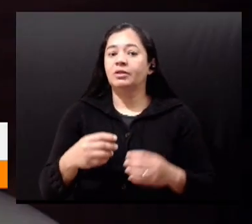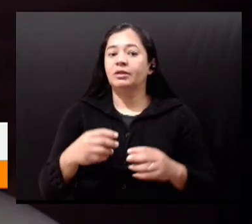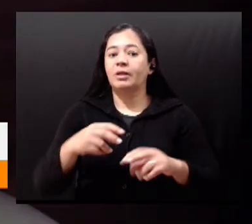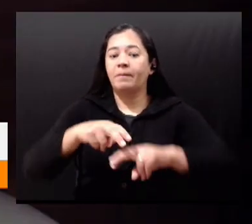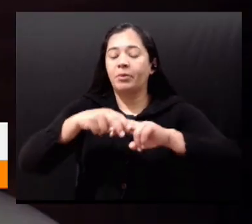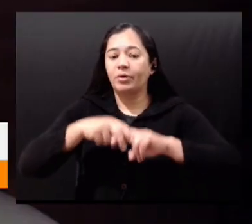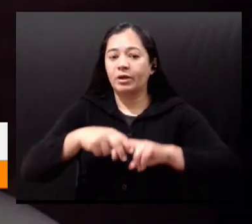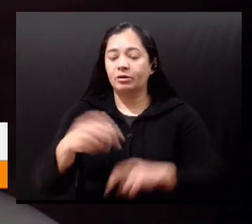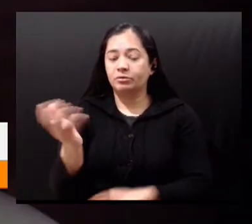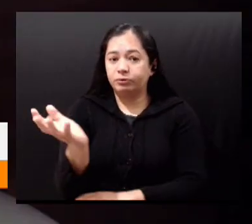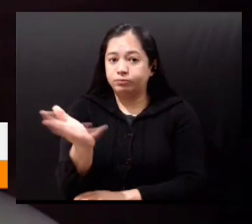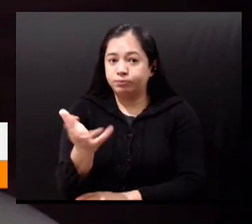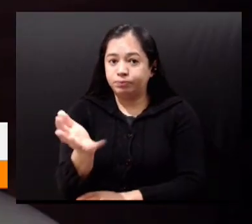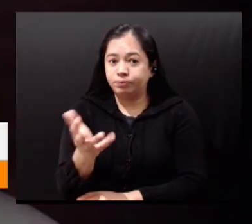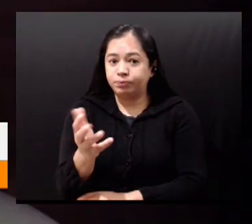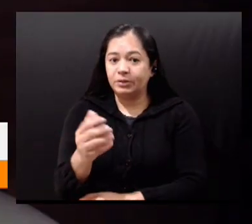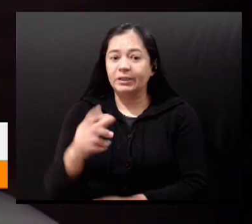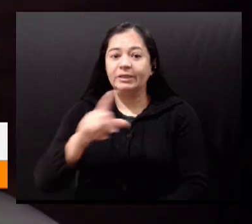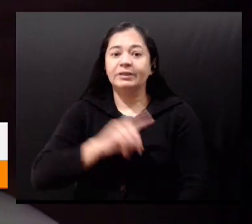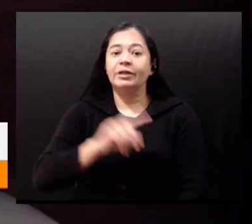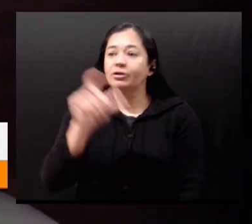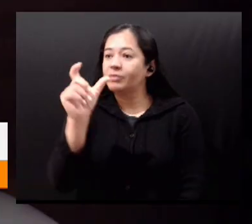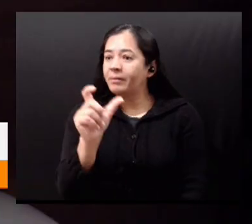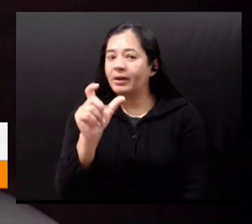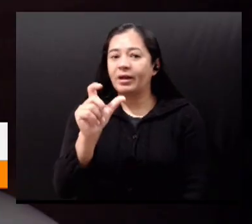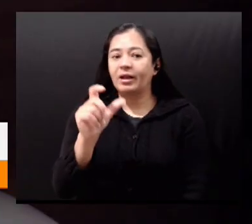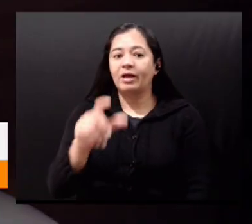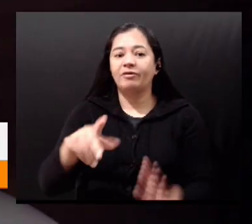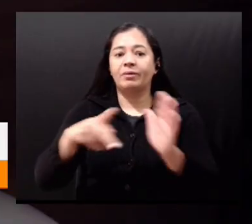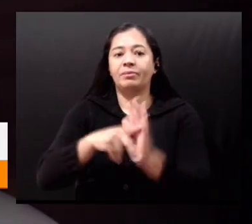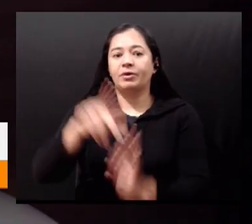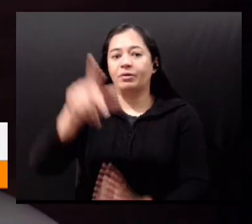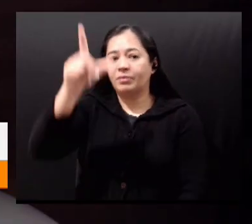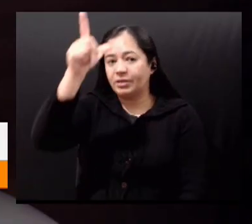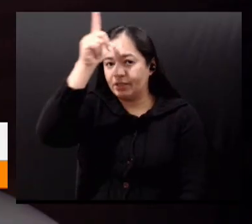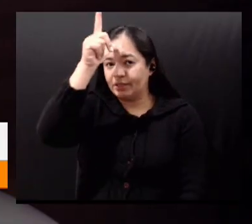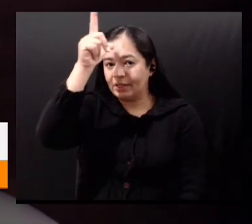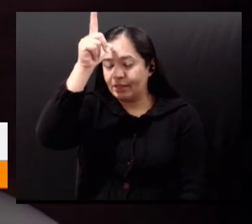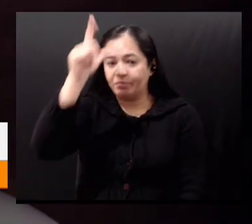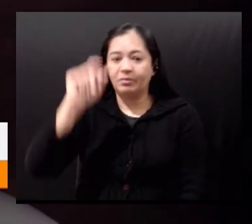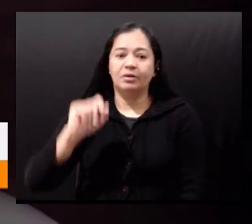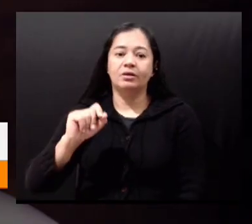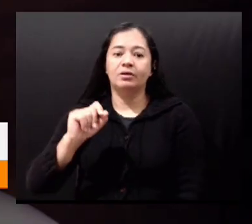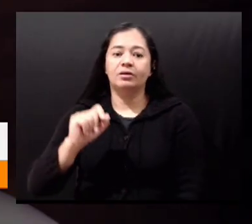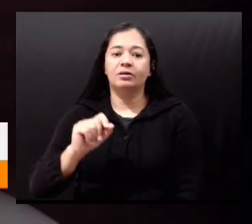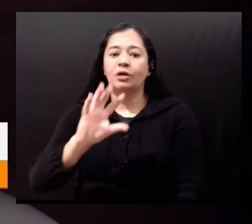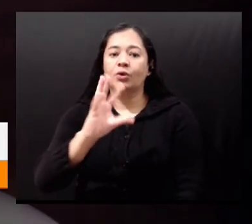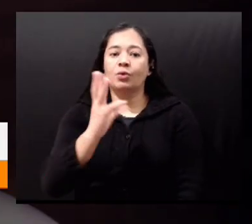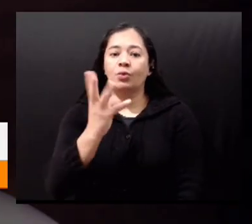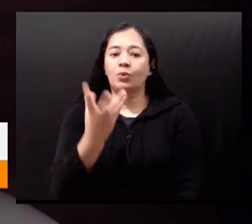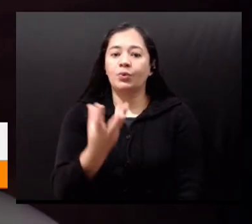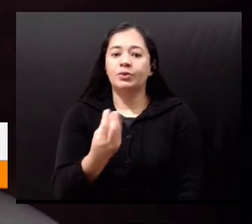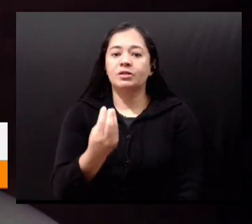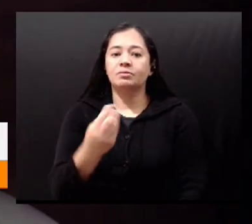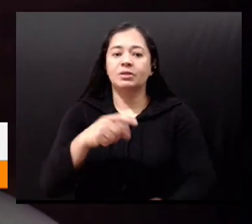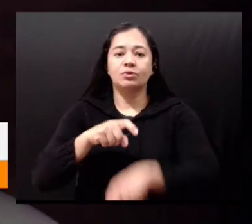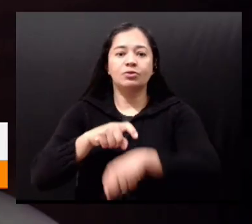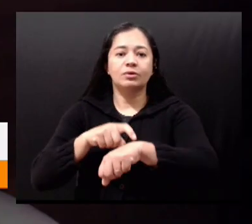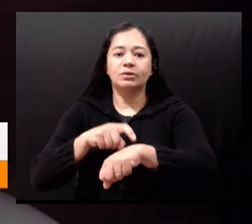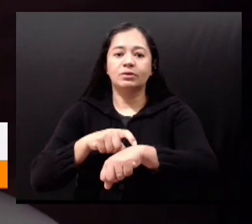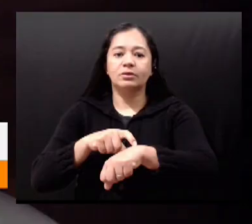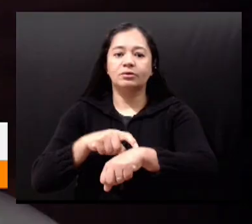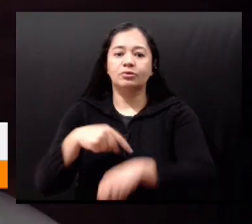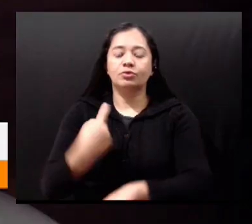alemã que eu não sei se eu vou uhum. pronunciar direito, mas é Zeitgeist, eu acho, que é o espírito do tempo. O espírito do nosso tempo